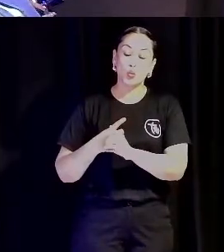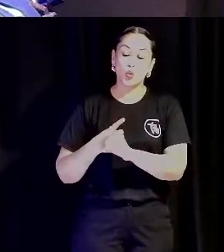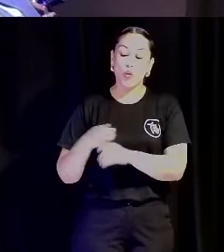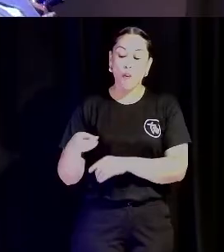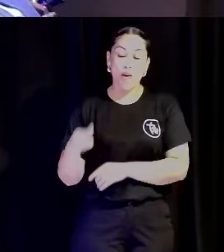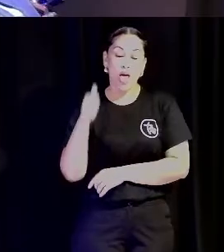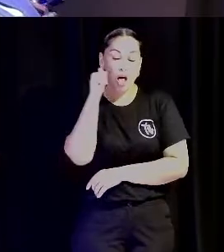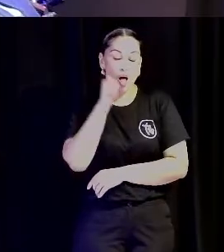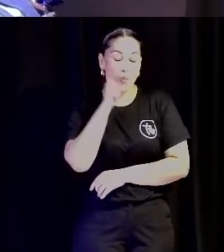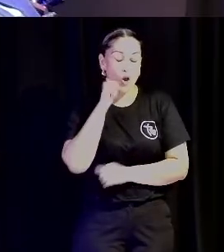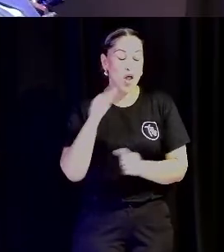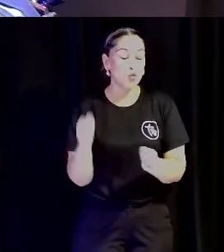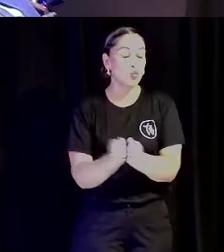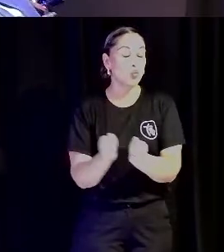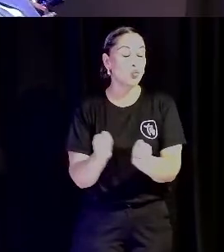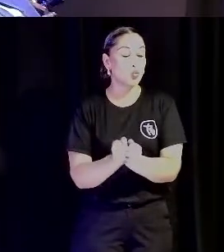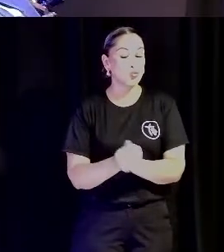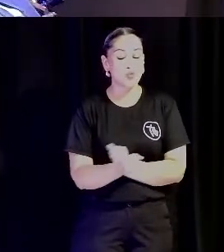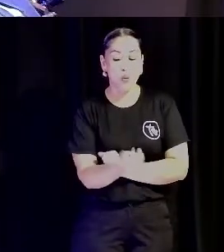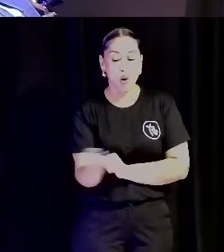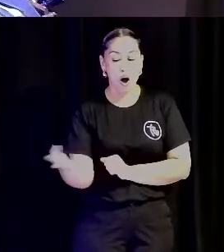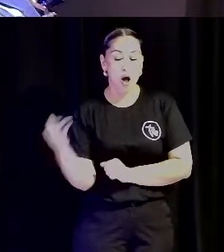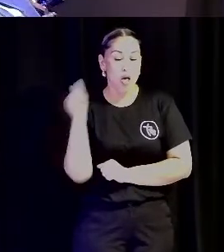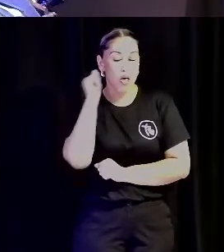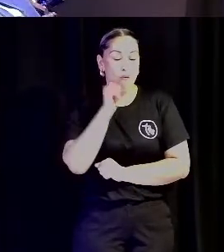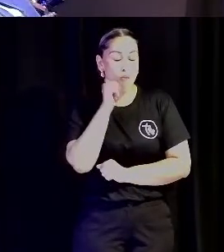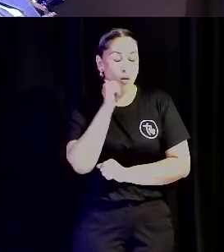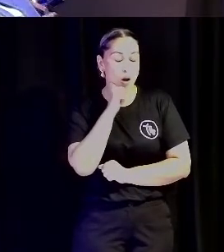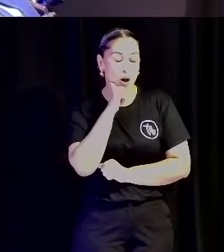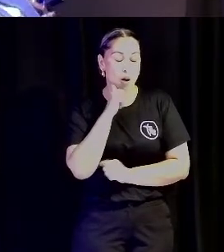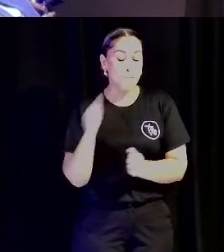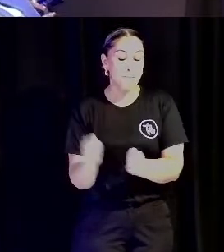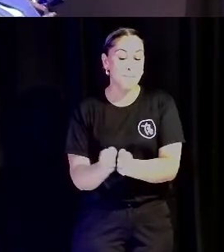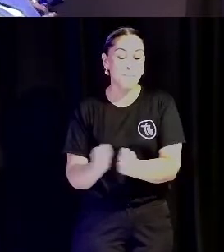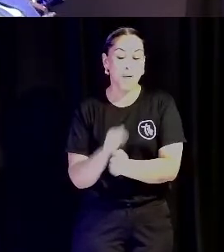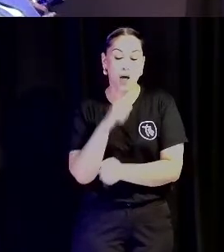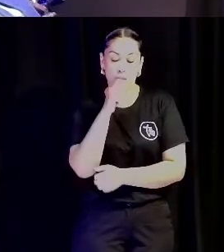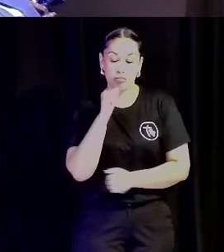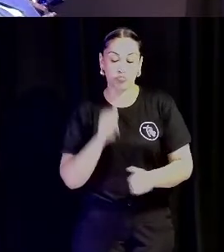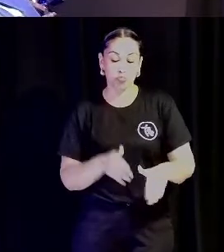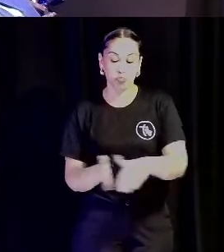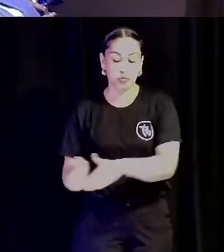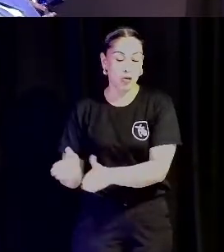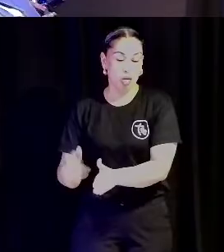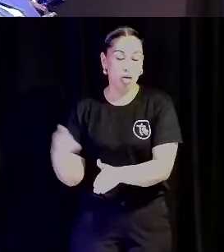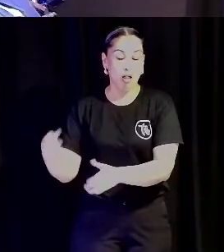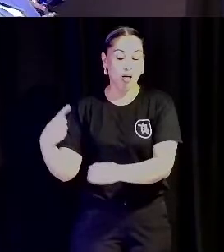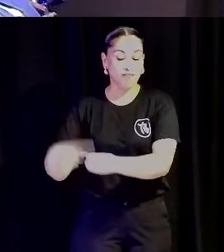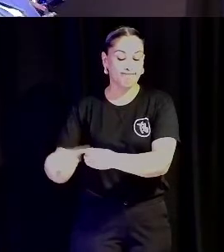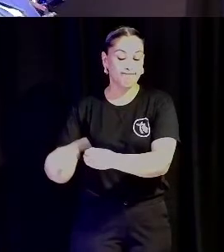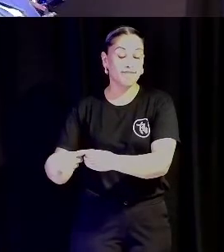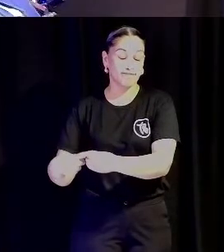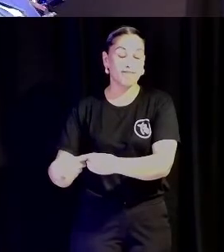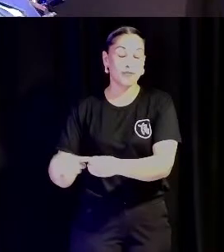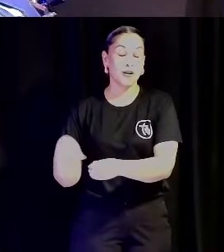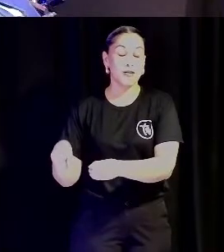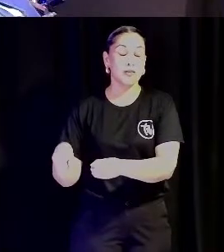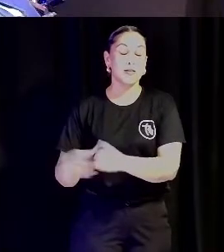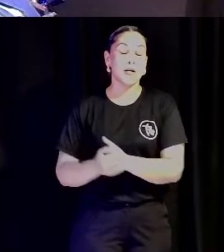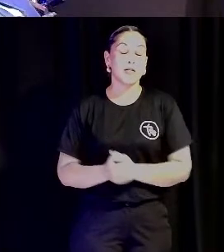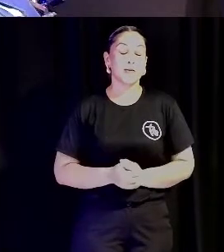mulheres à margem do rio, próximo ali à cidade. A igreja